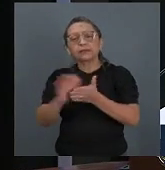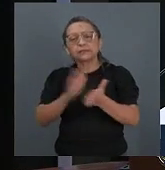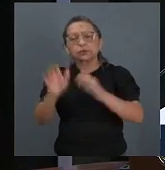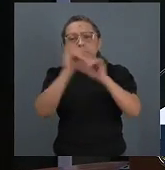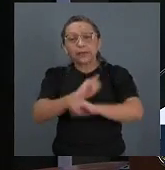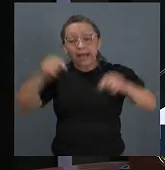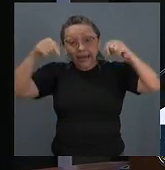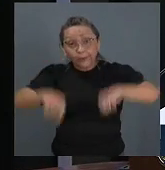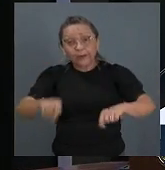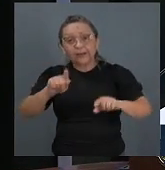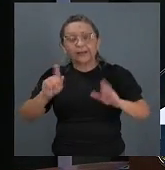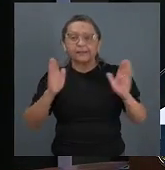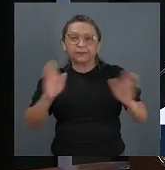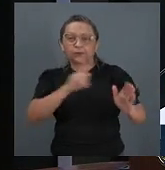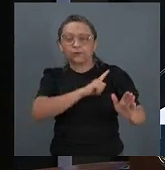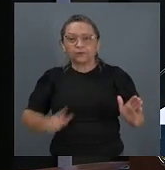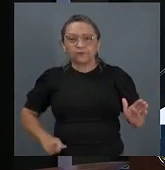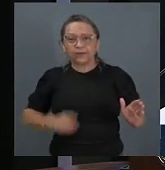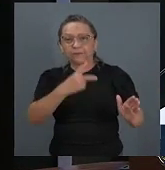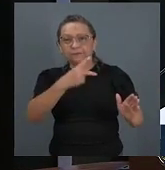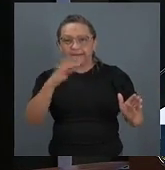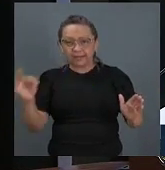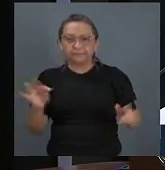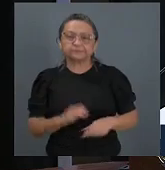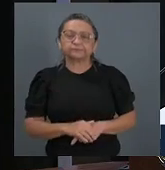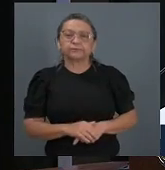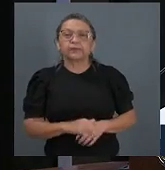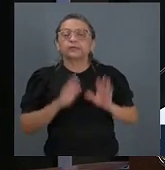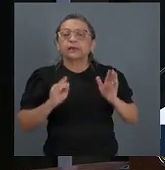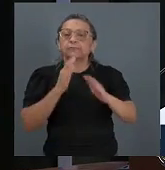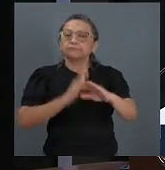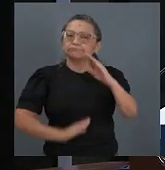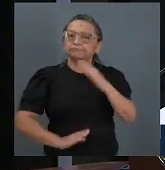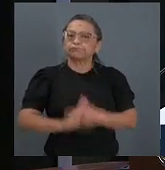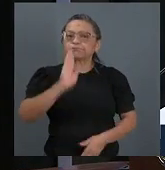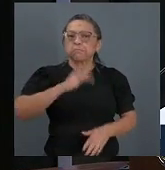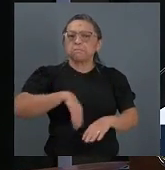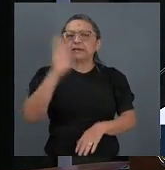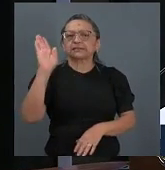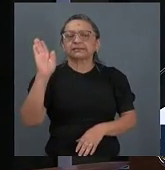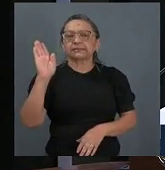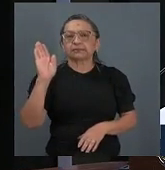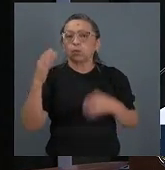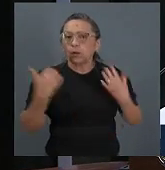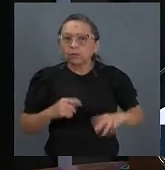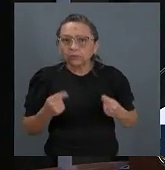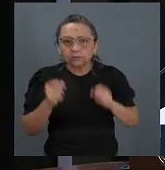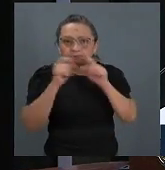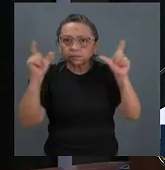nesse governo do PT, na sequência, o governador Elmano, já ultrapassam aí valores